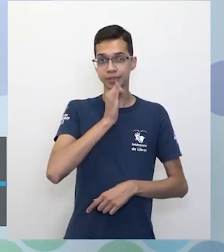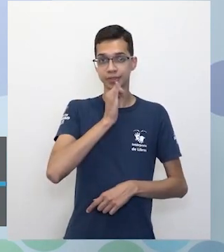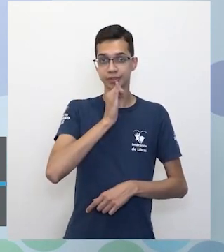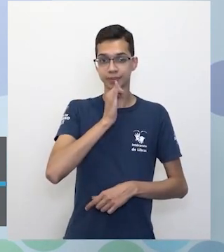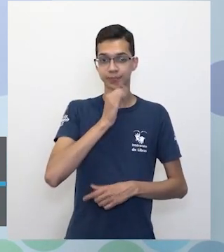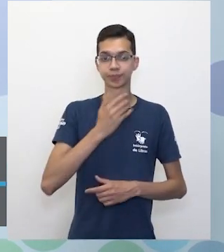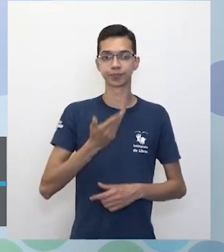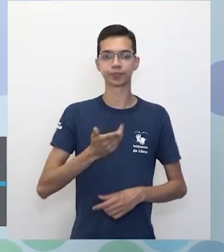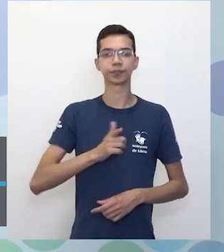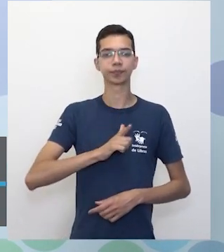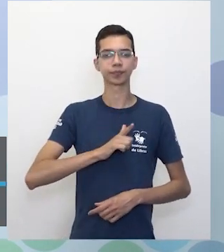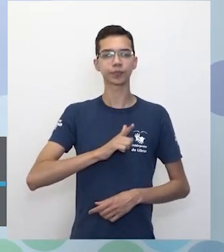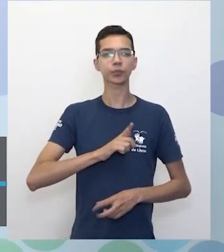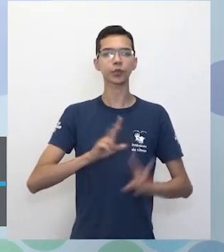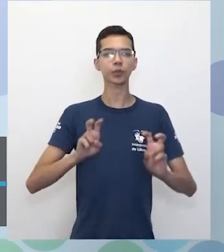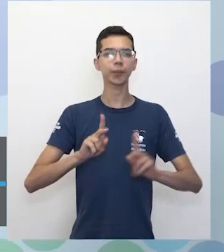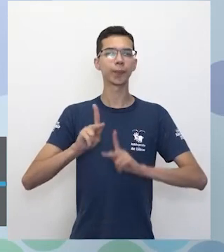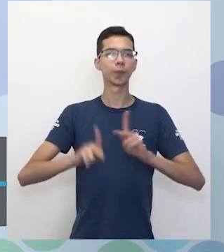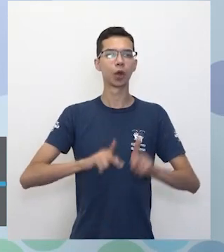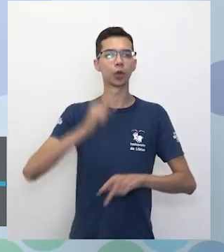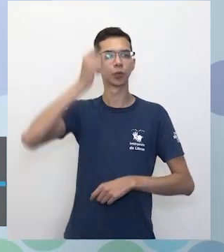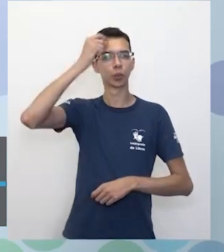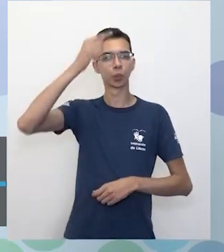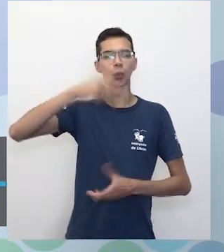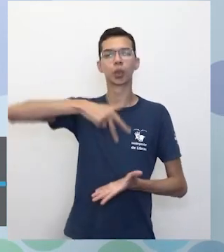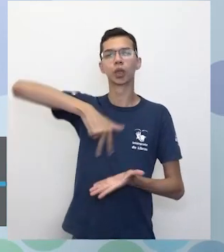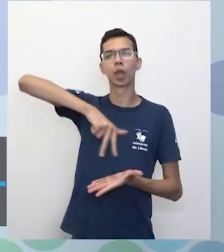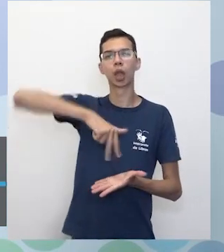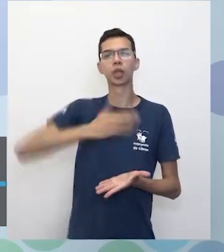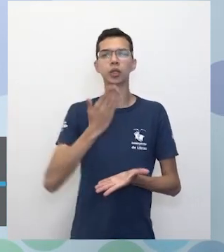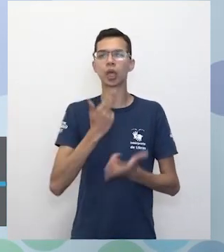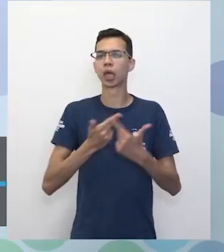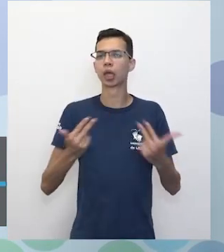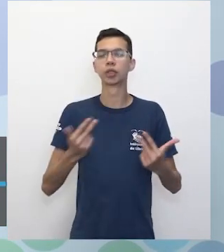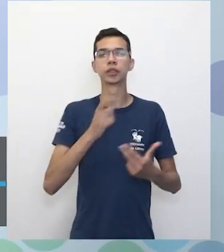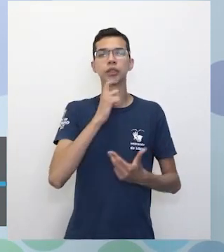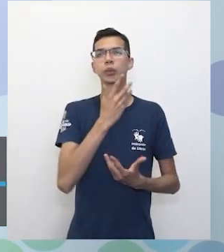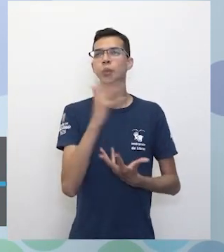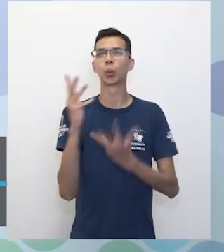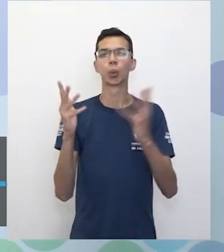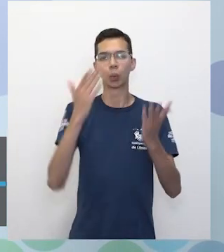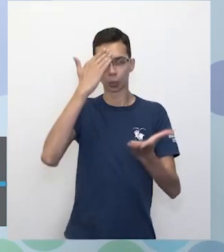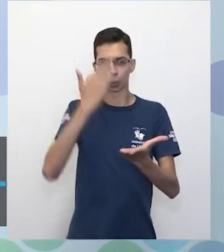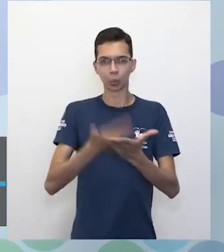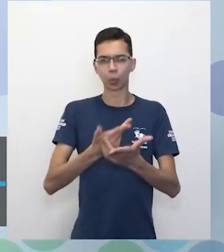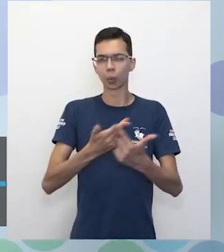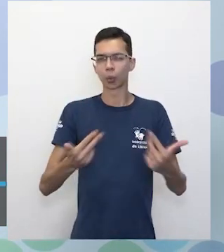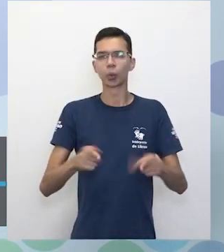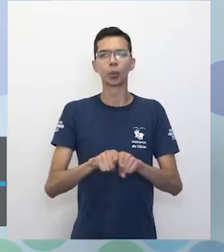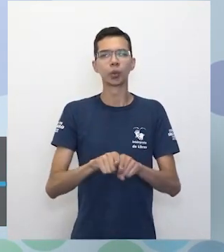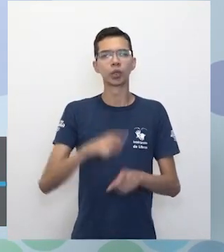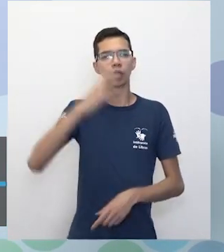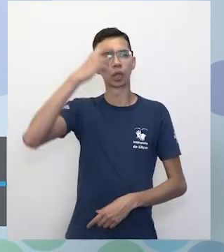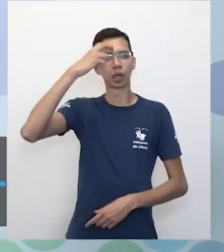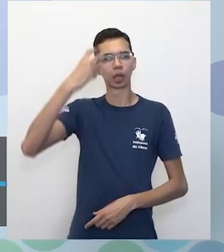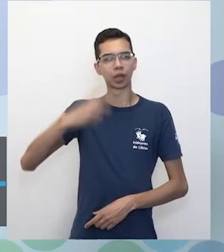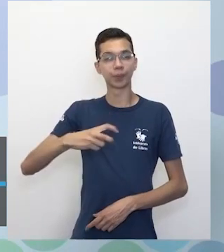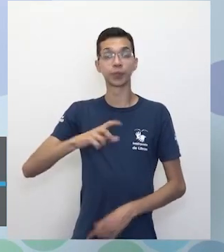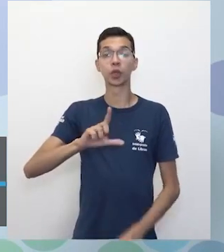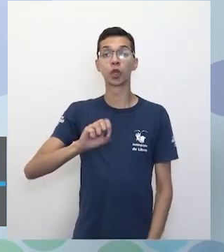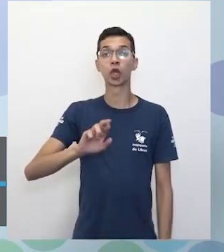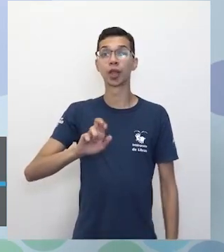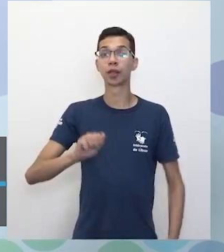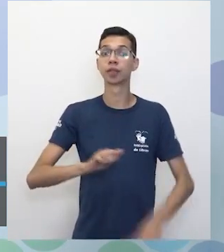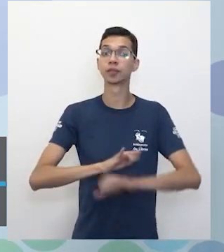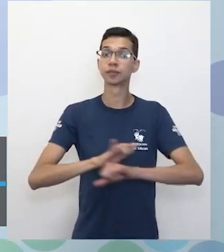povos, costumes e cultura, dança, alimentação, floresta, crenças, cultura. Olha aqui a Lorena. A Lorena fala vestimentas,